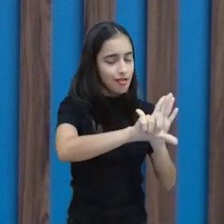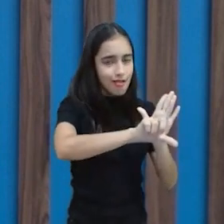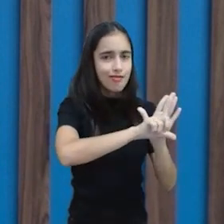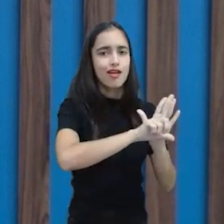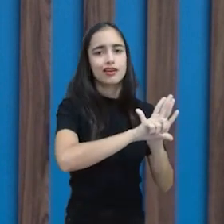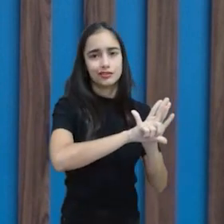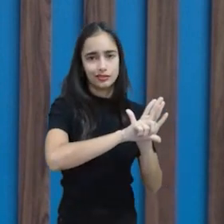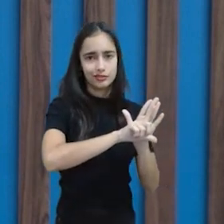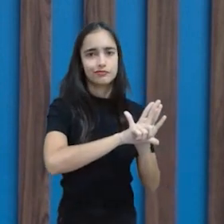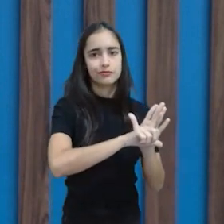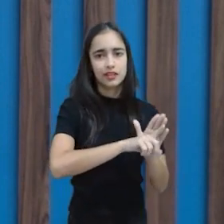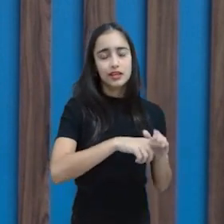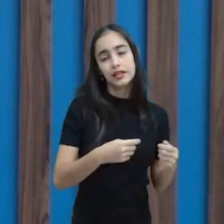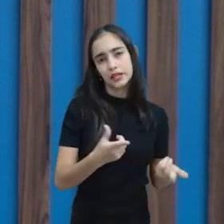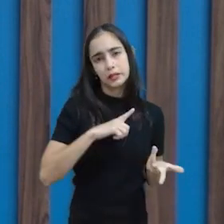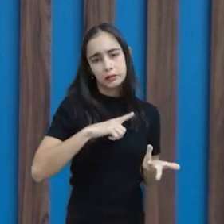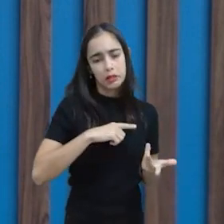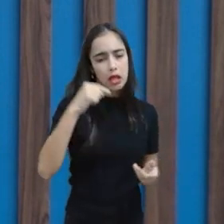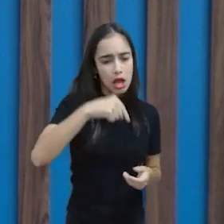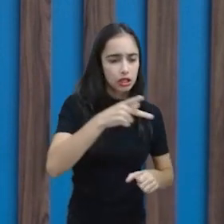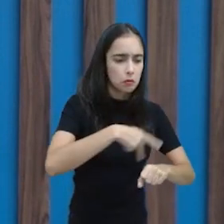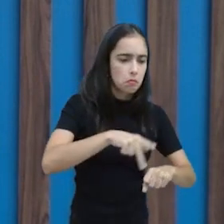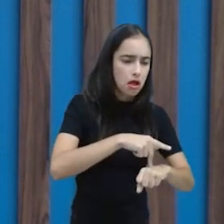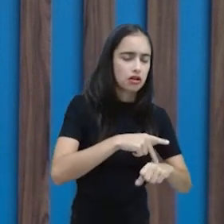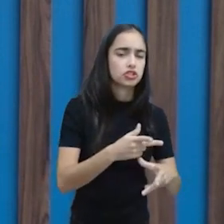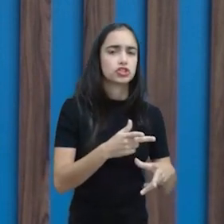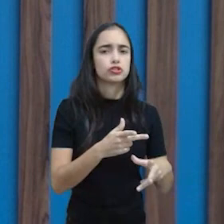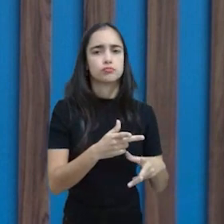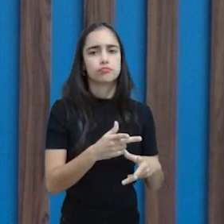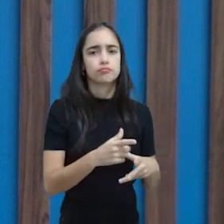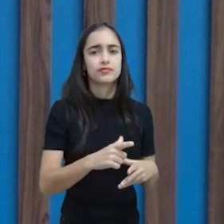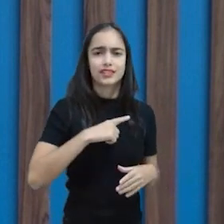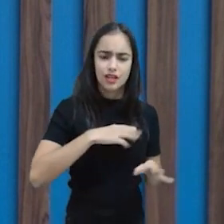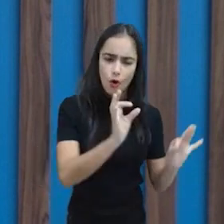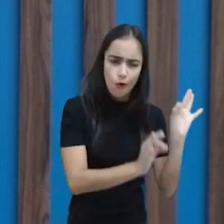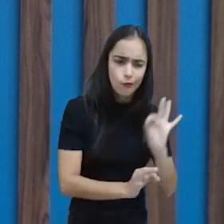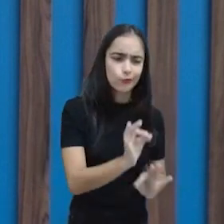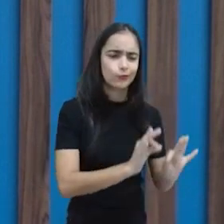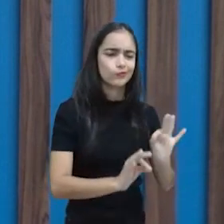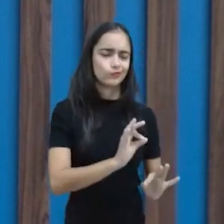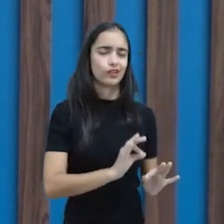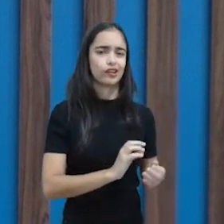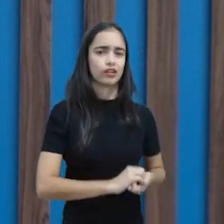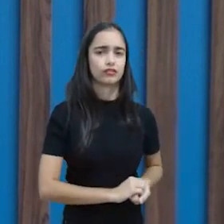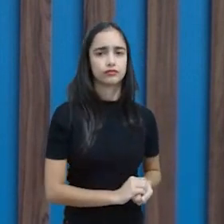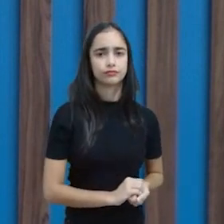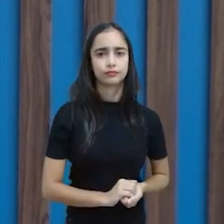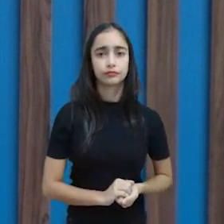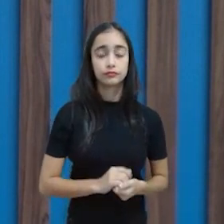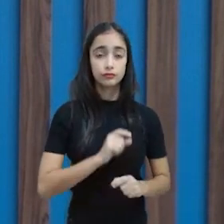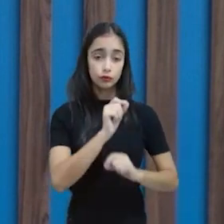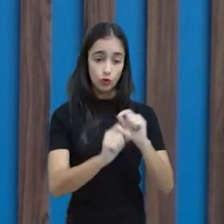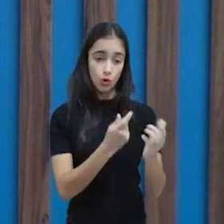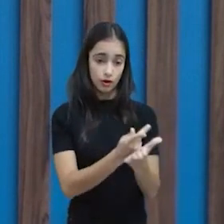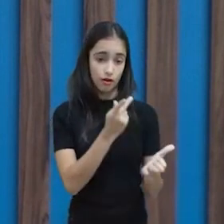né, legisladas aí e estão lá na nossa Constituição Federal, né? Mas aí o que